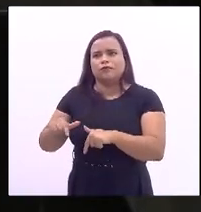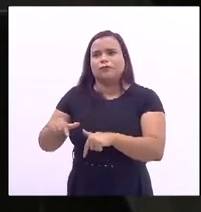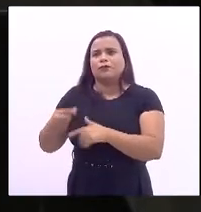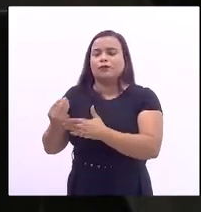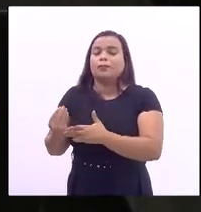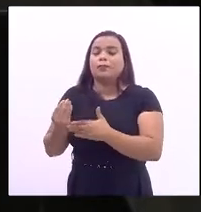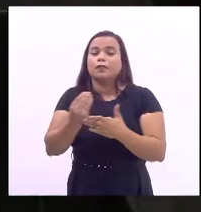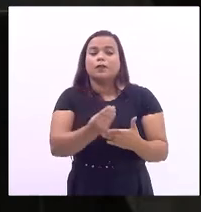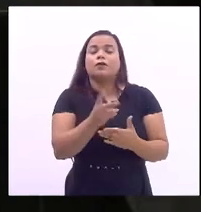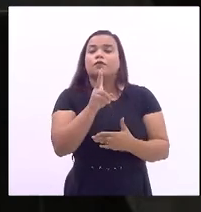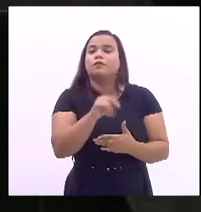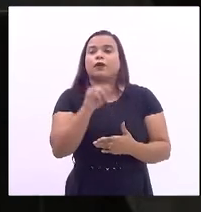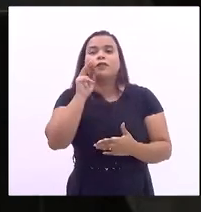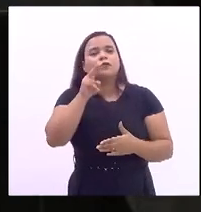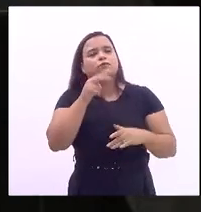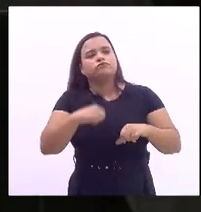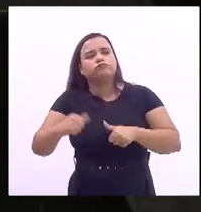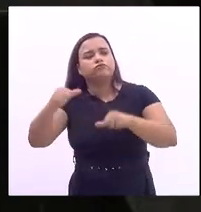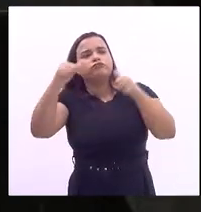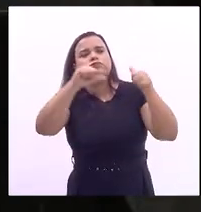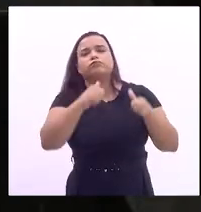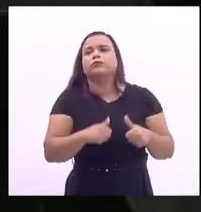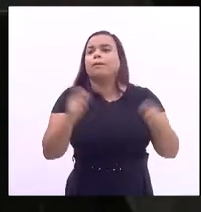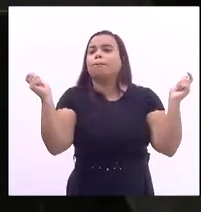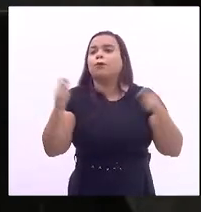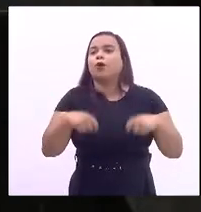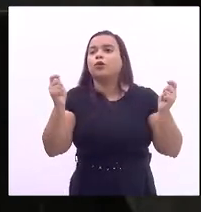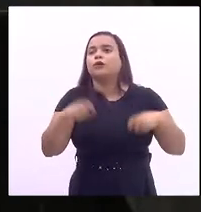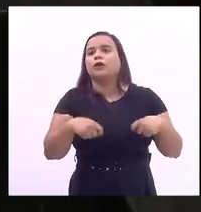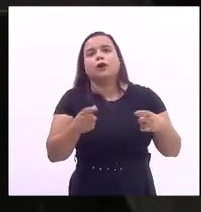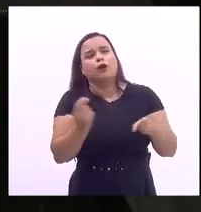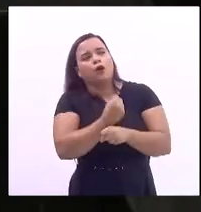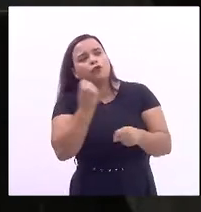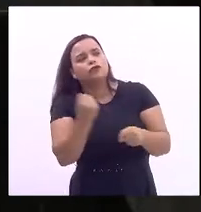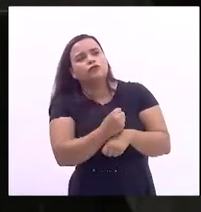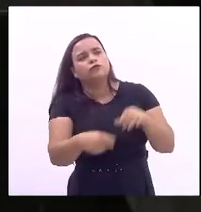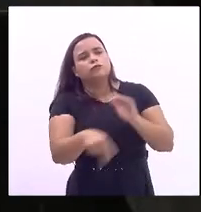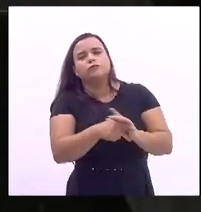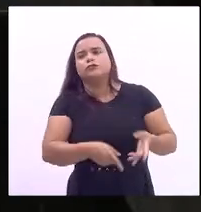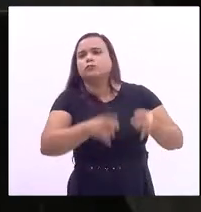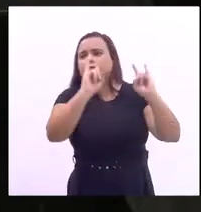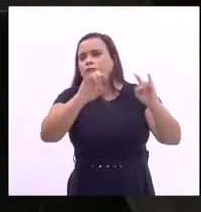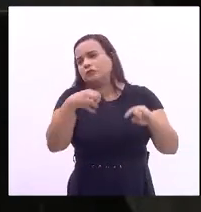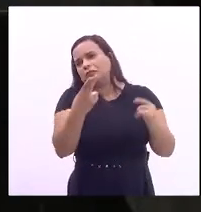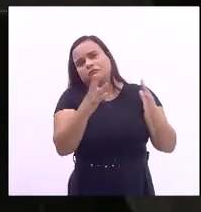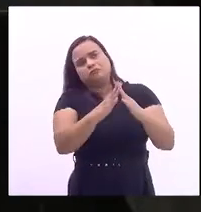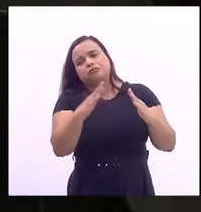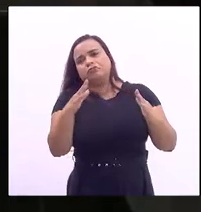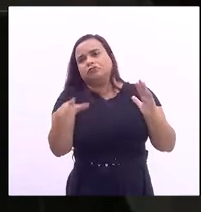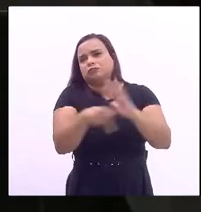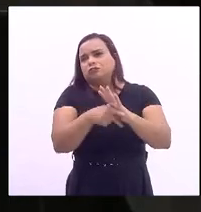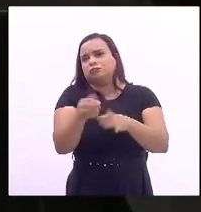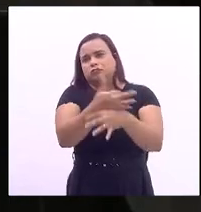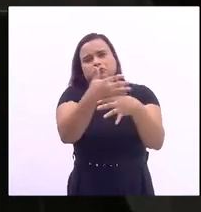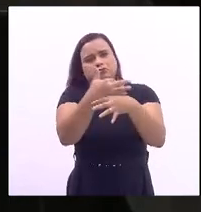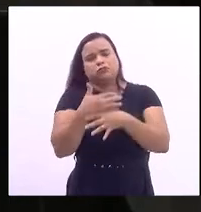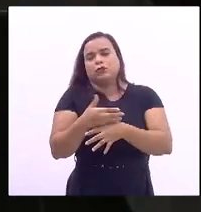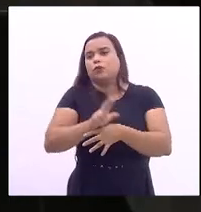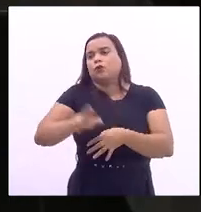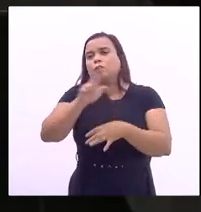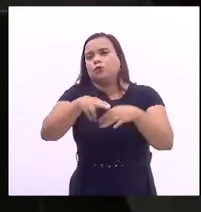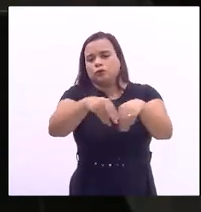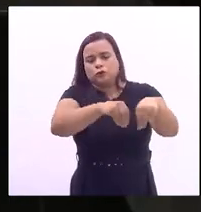em conta o potencial construtivo do imóvel consoante a legislação urbanística de uso do solo